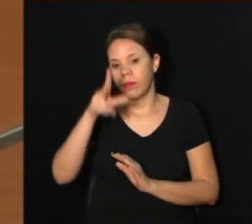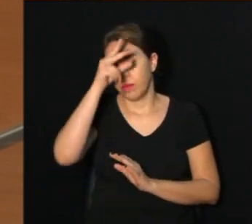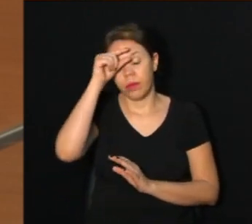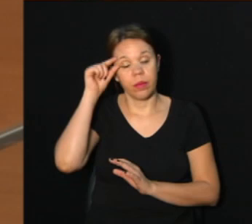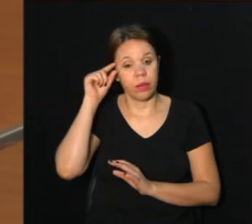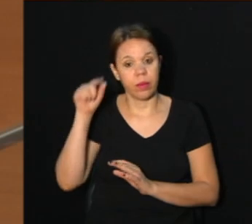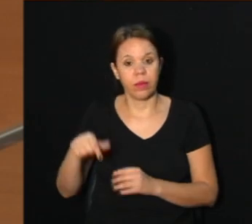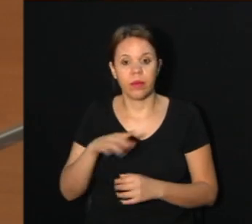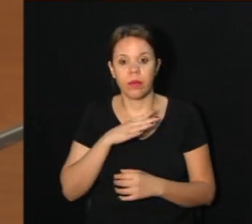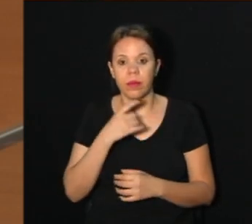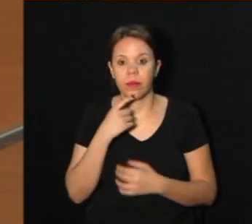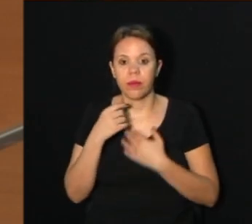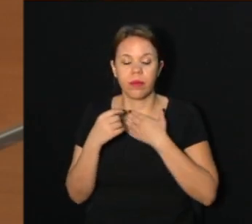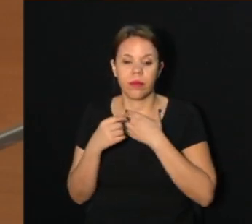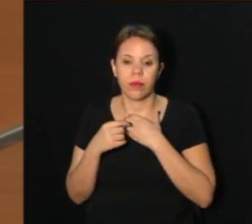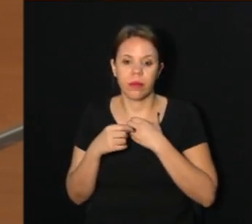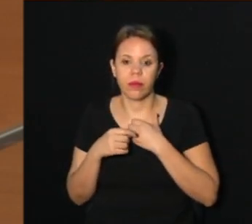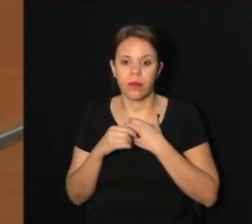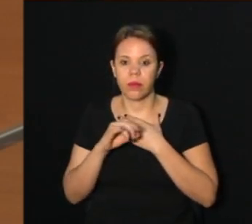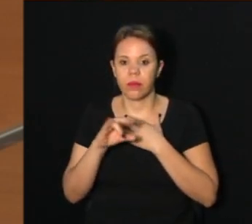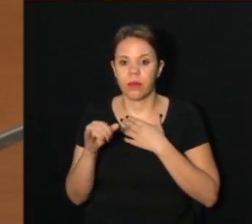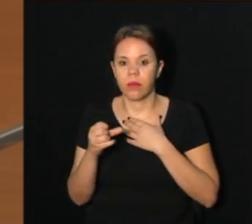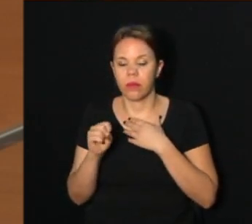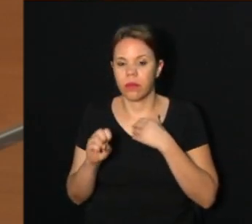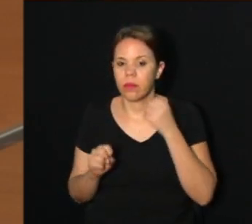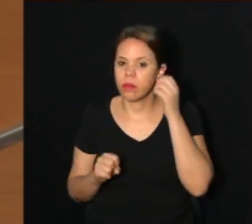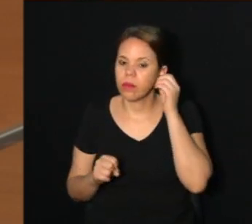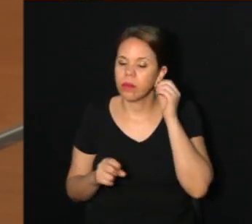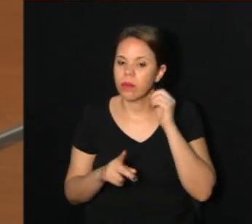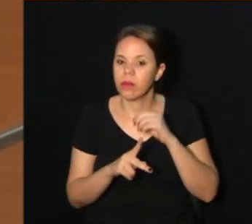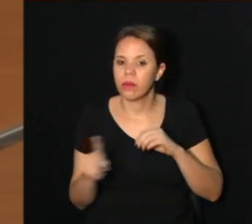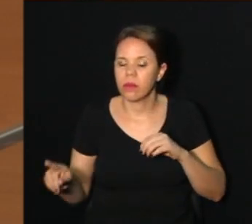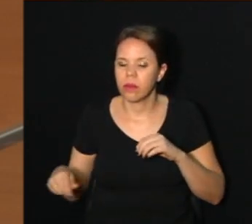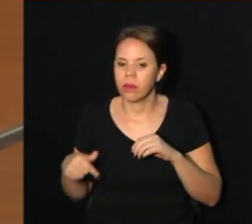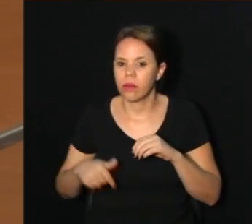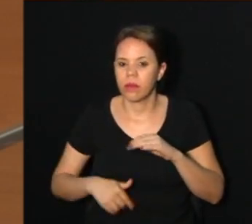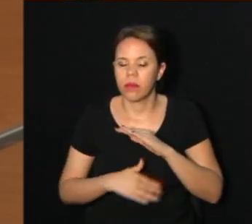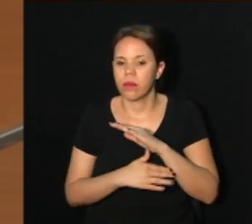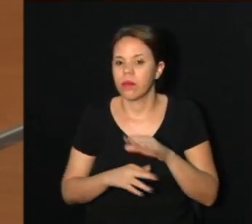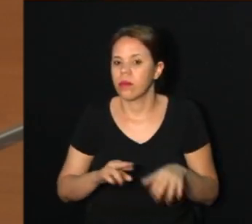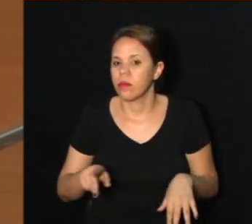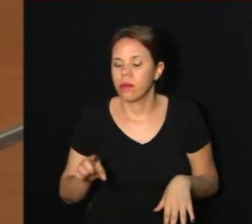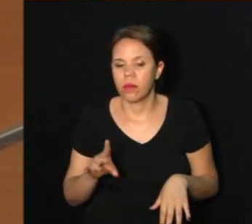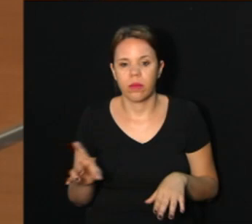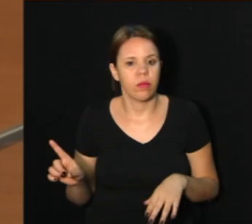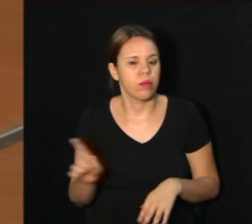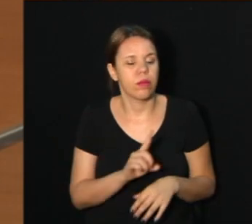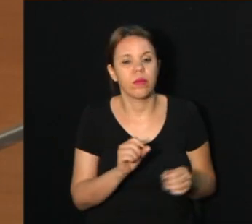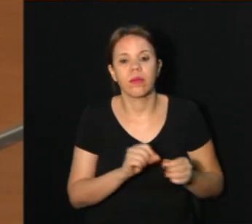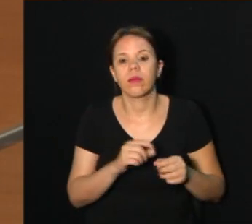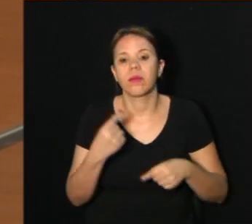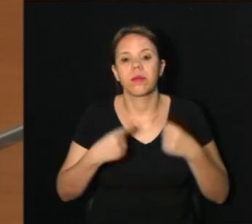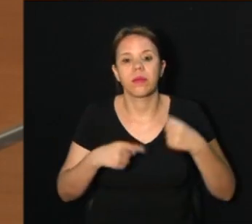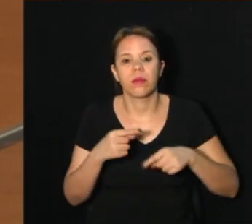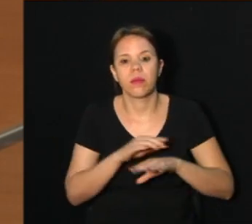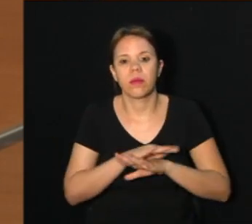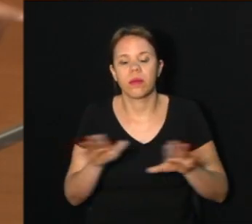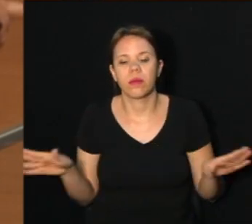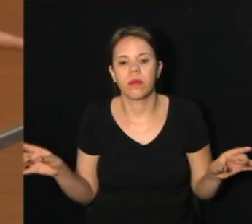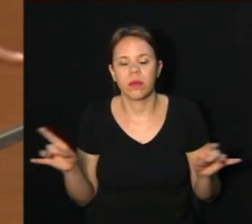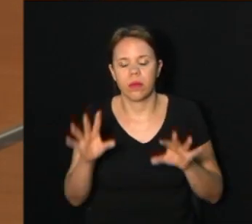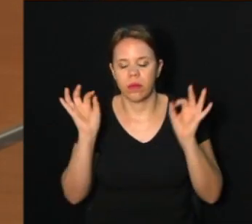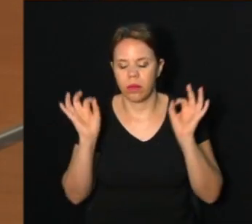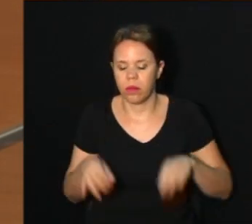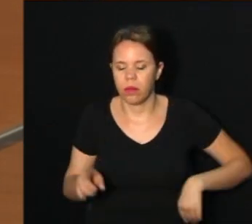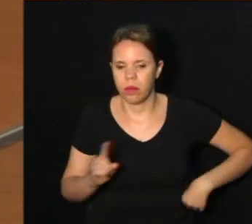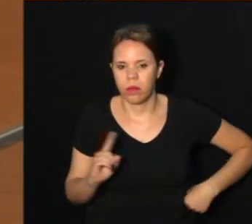da cidade de Campinas, Jonas Donizete, e da presidência dessa casa. Não é chegar e fazer a discussão em que a coisa está tudo